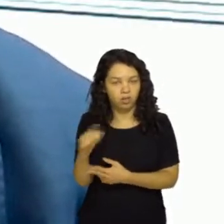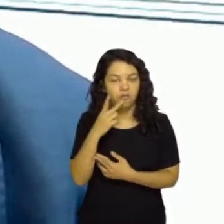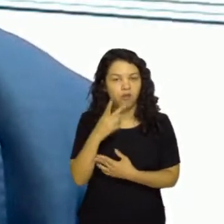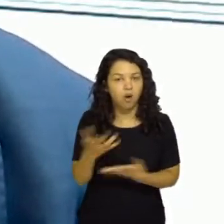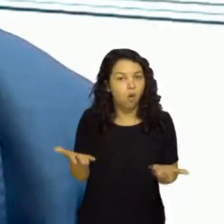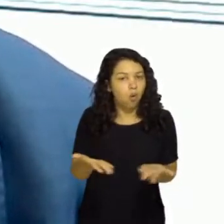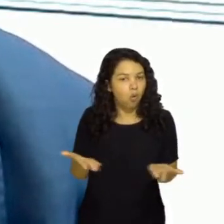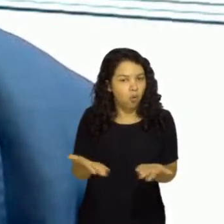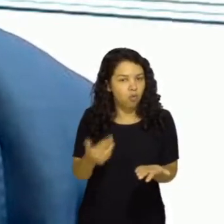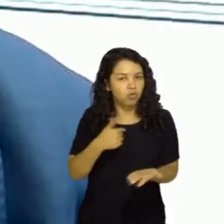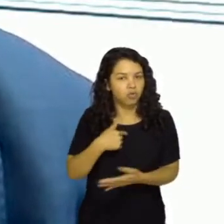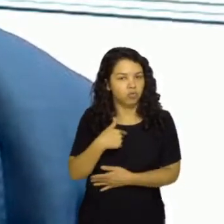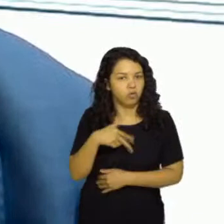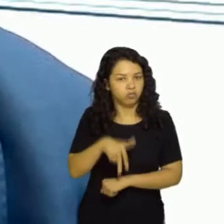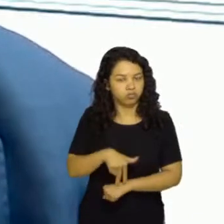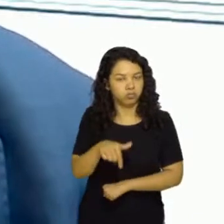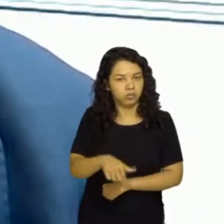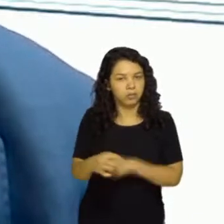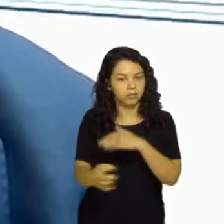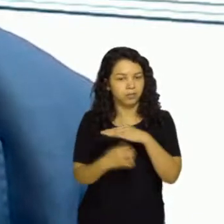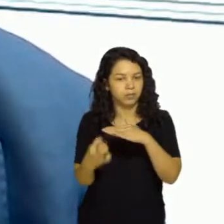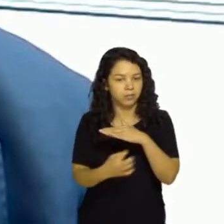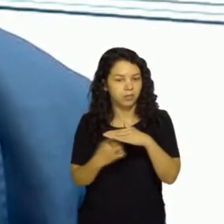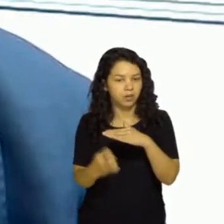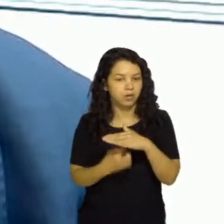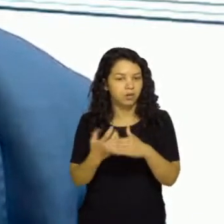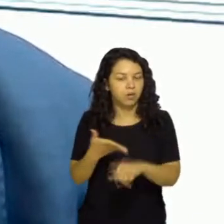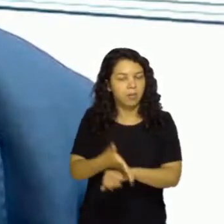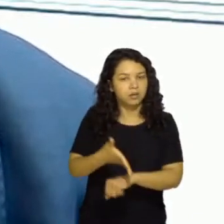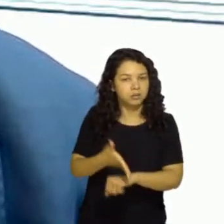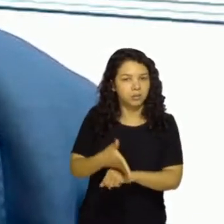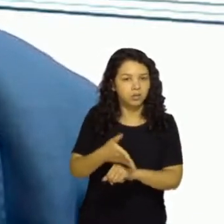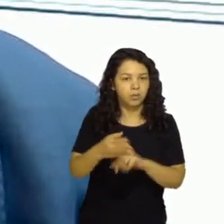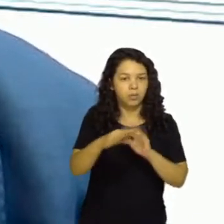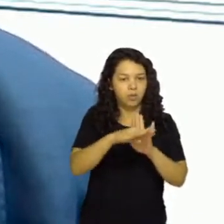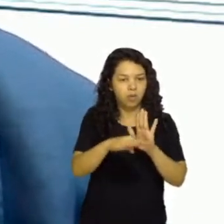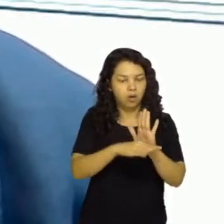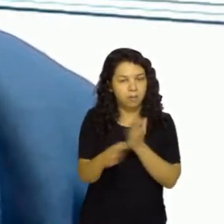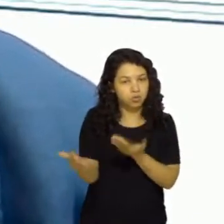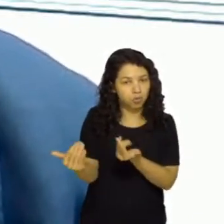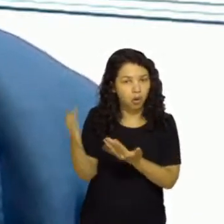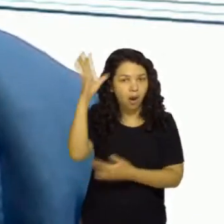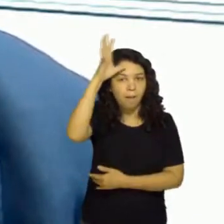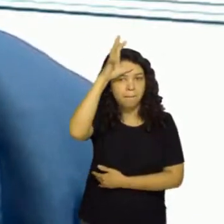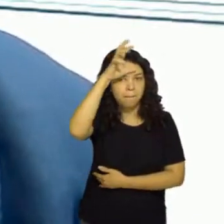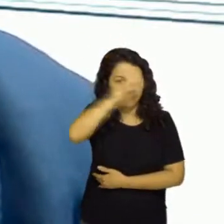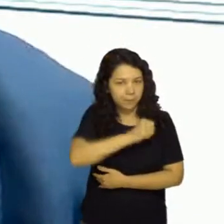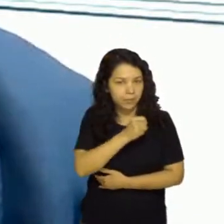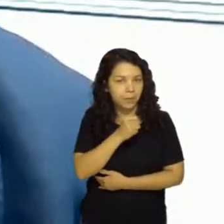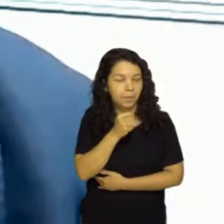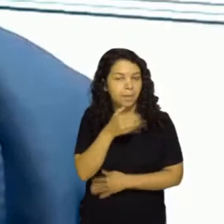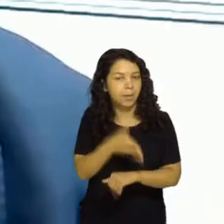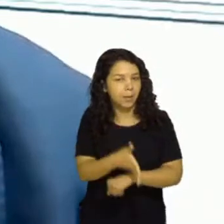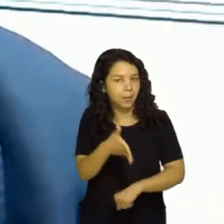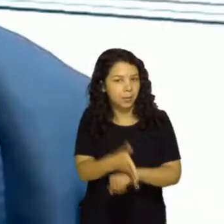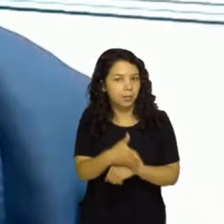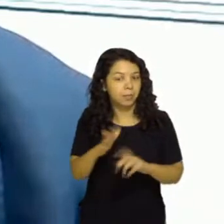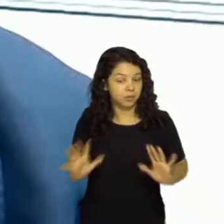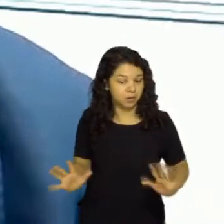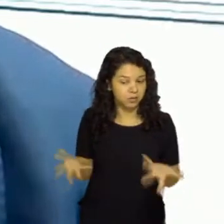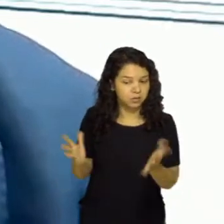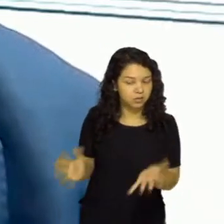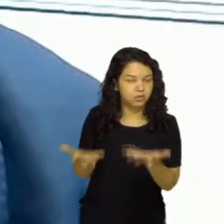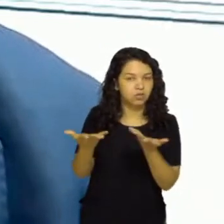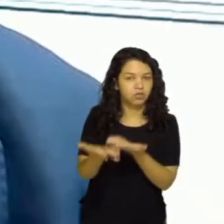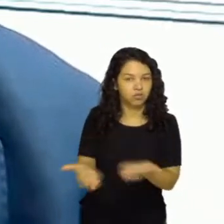em Turvo, na nossa empresa, e ela participa do programa do Jovem Aprendiz, participa desse incentivo para os